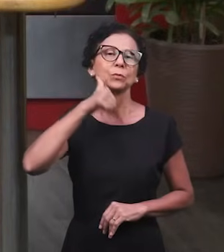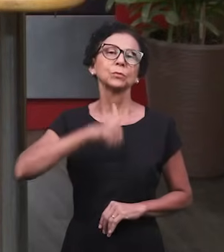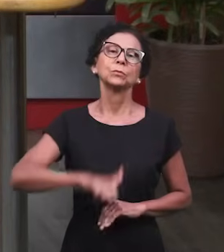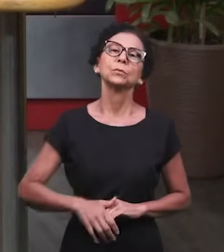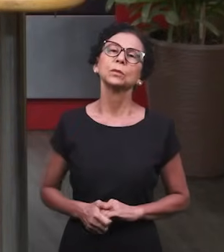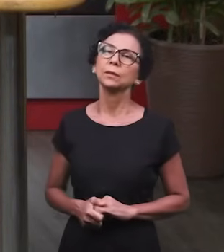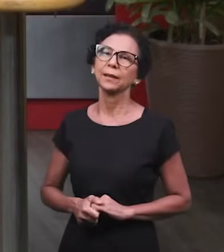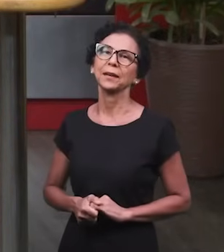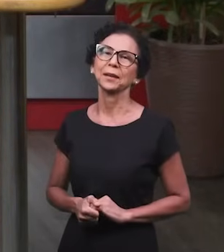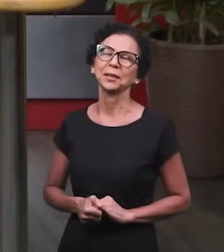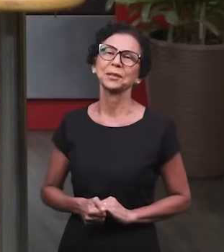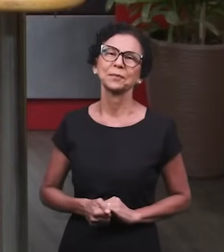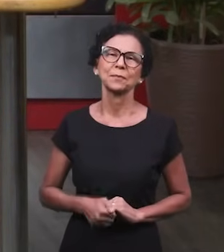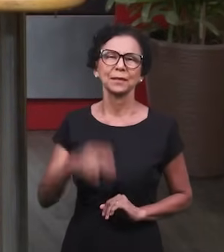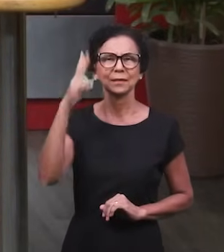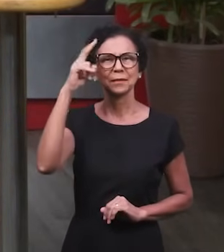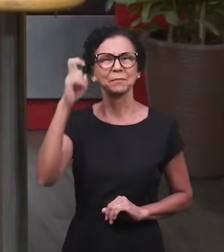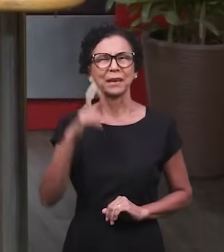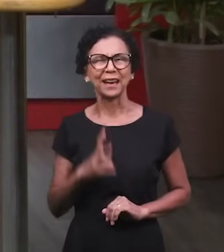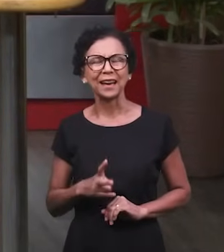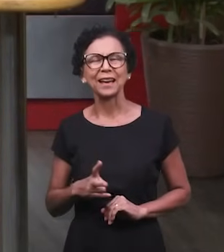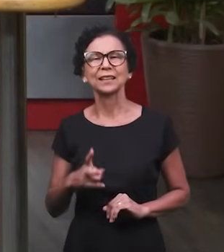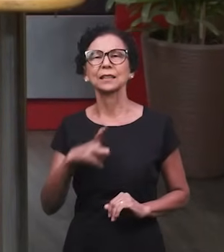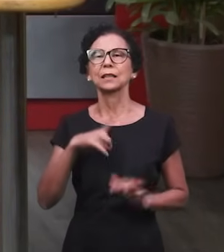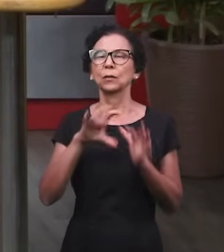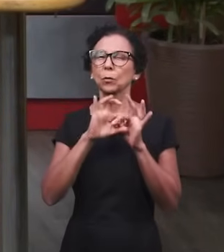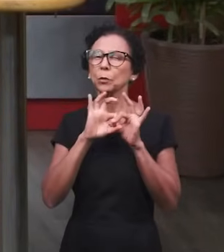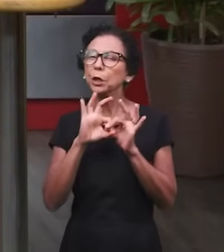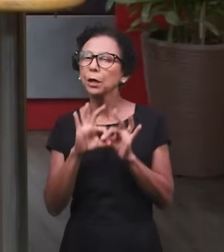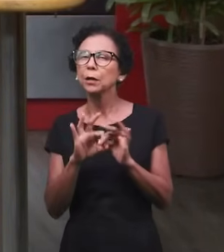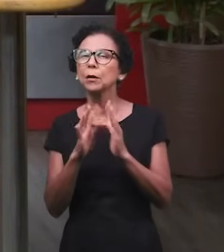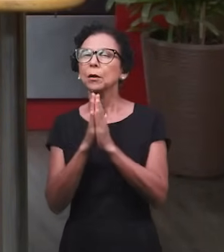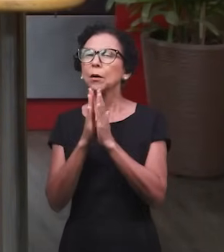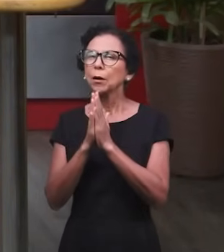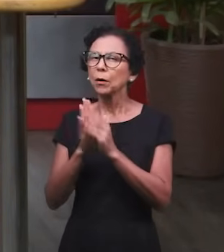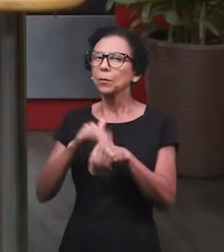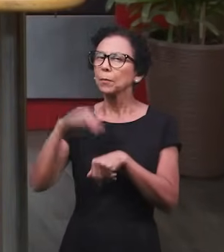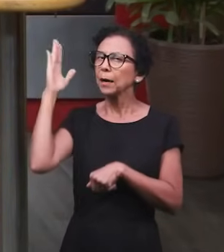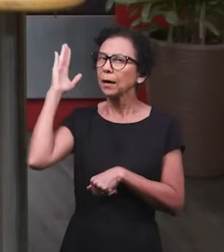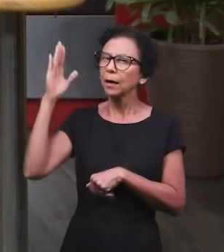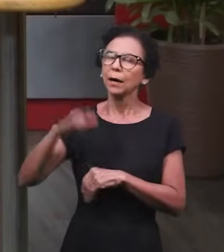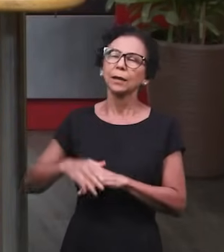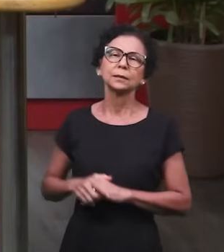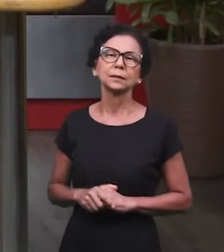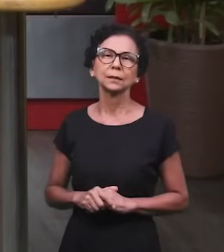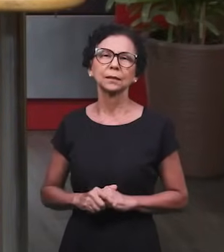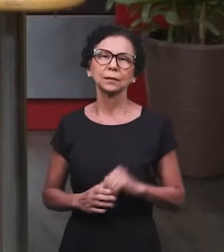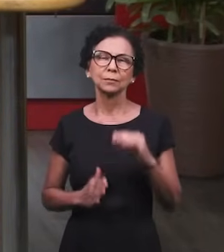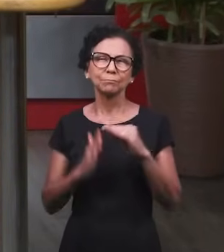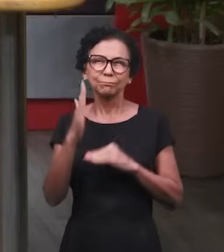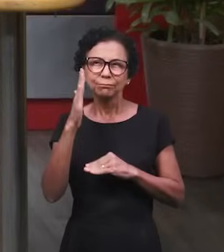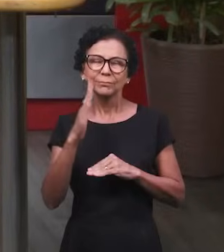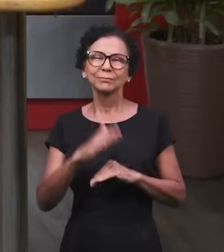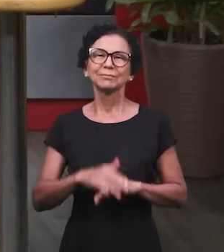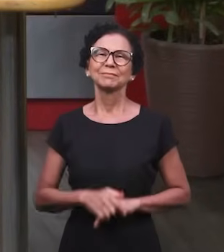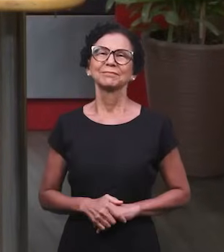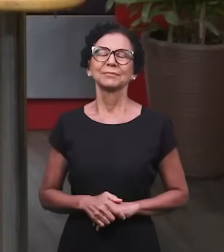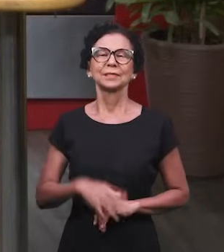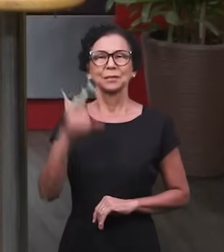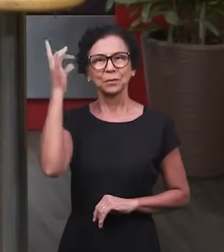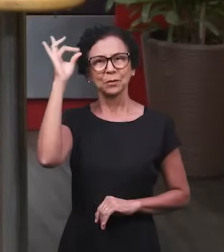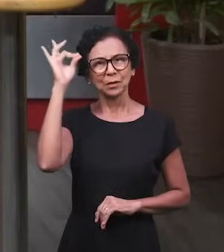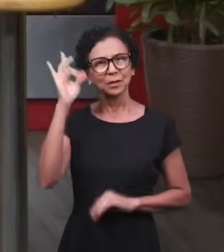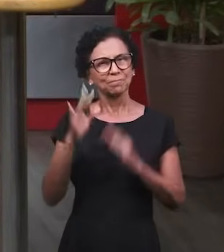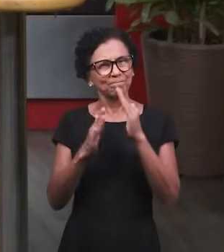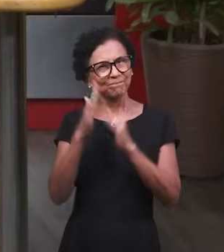que buscaram foi as primeiras que buscaram as Mulheres sempre tem mais comunhão oram mais sempre as mulheres estão na frente né e e e espiritualmente